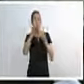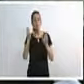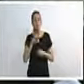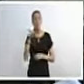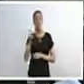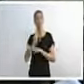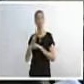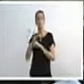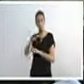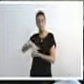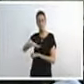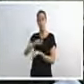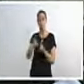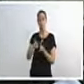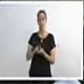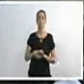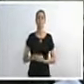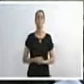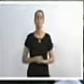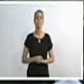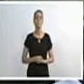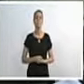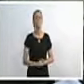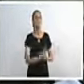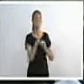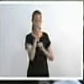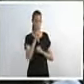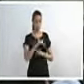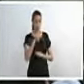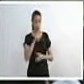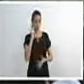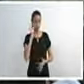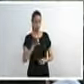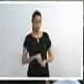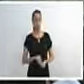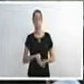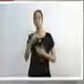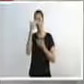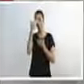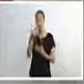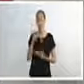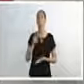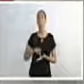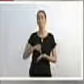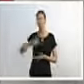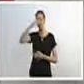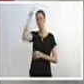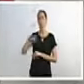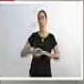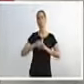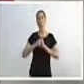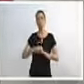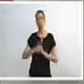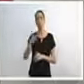Mais um minuto para eu complotar, presidente. Concedo mais um minuto à V. Exª. Muito obrigado. Realmente, Adriano, você está de parabéns, tem